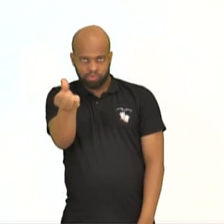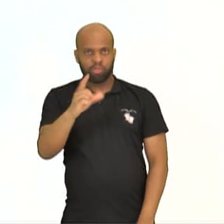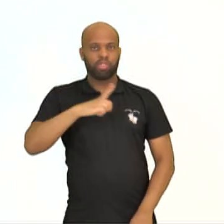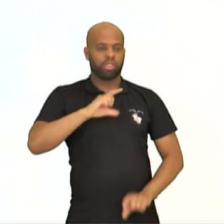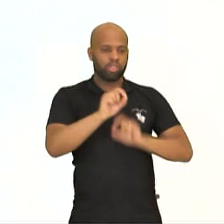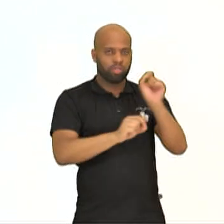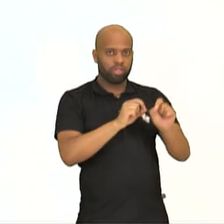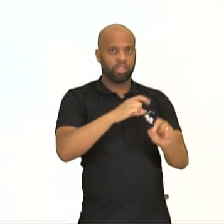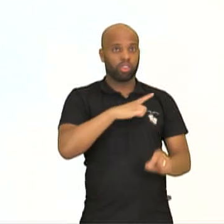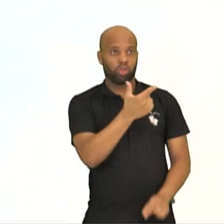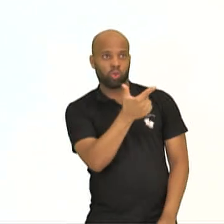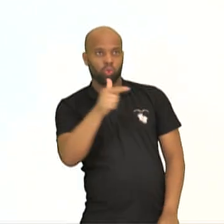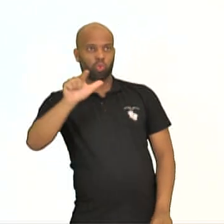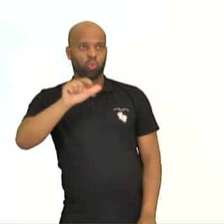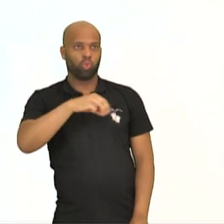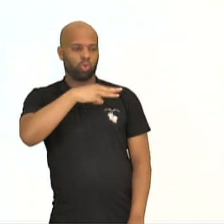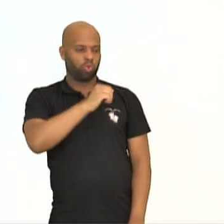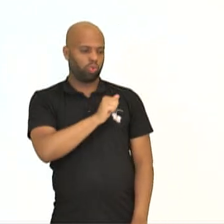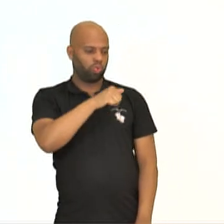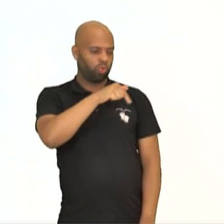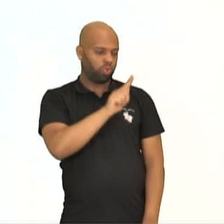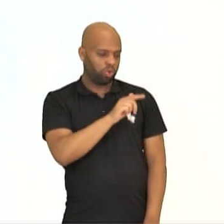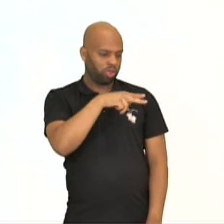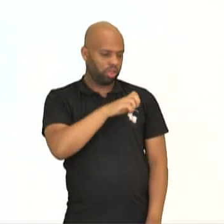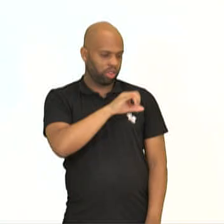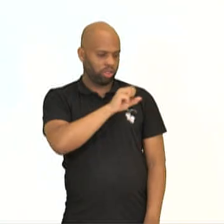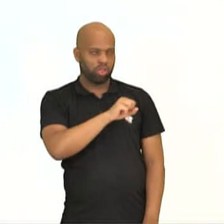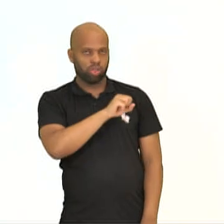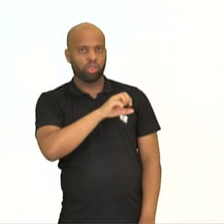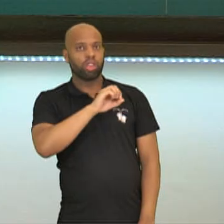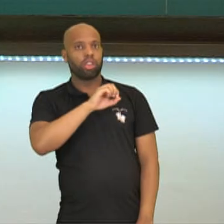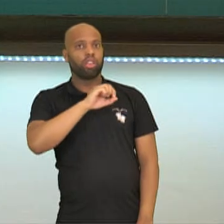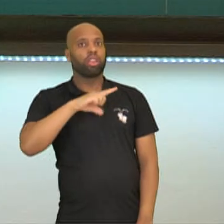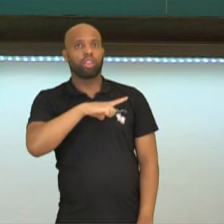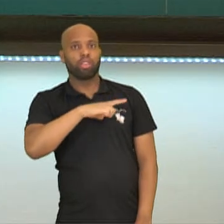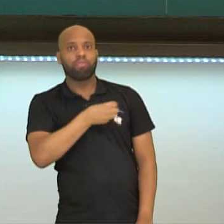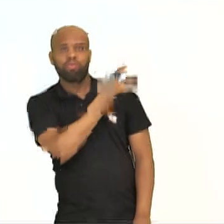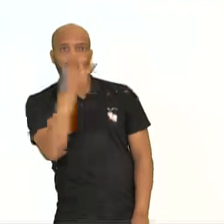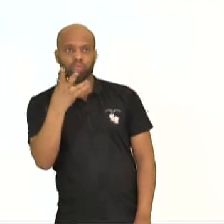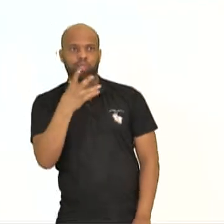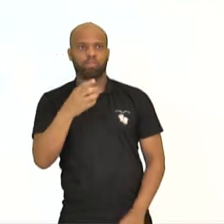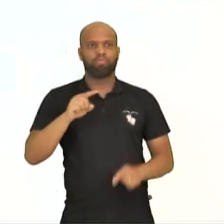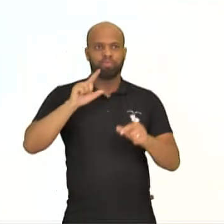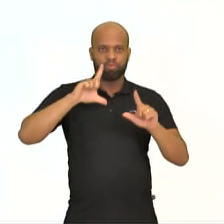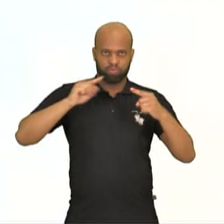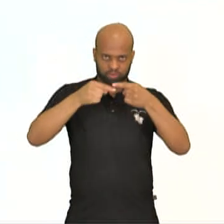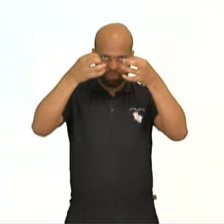isótopos do magnésio possuem quantos nêutrons, respectivamente? Agora é com vocês.